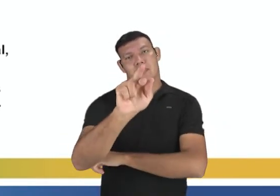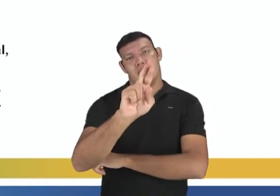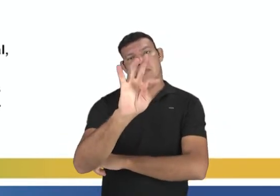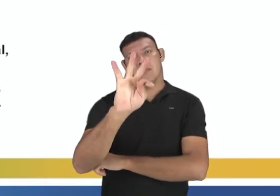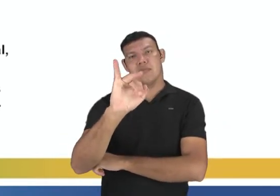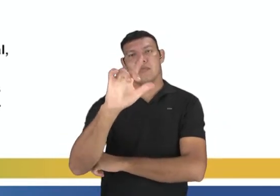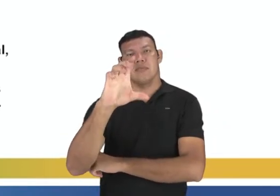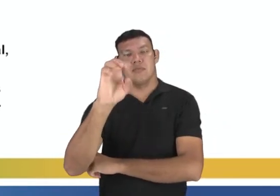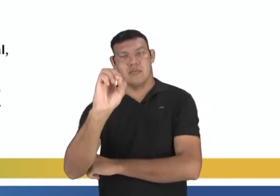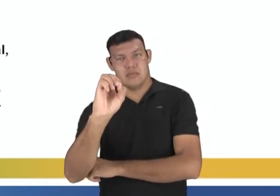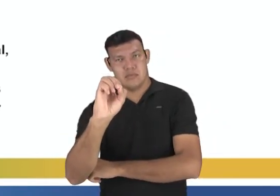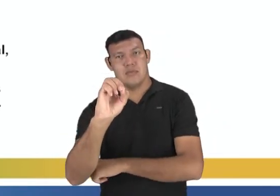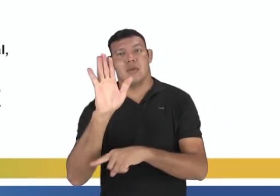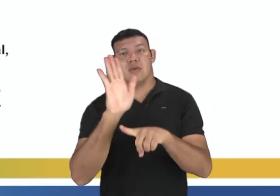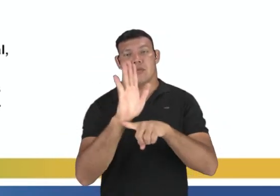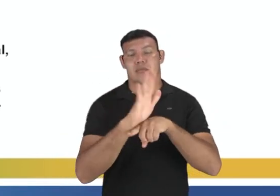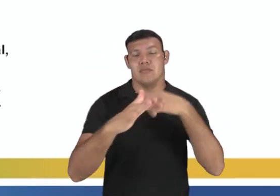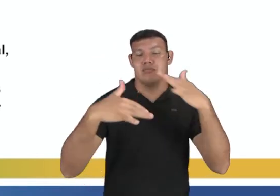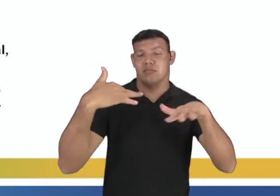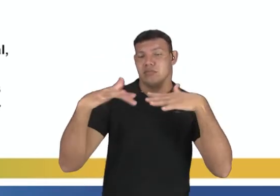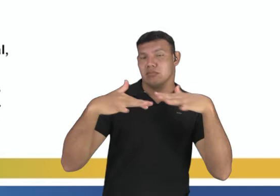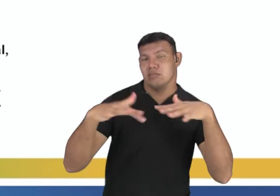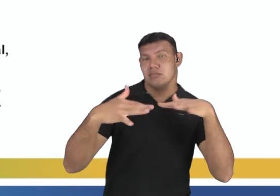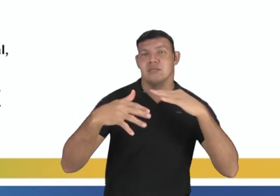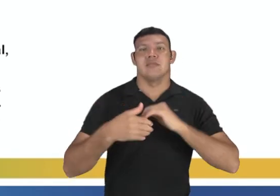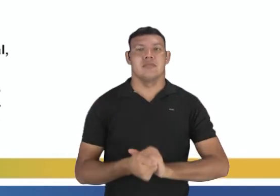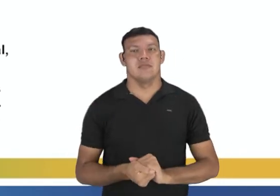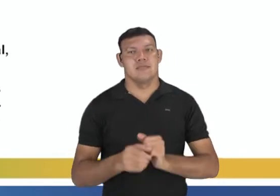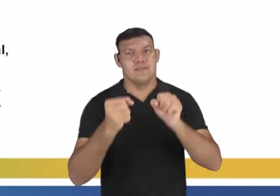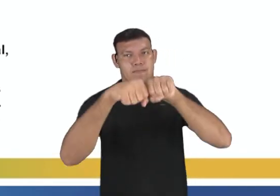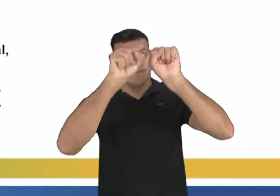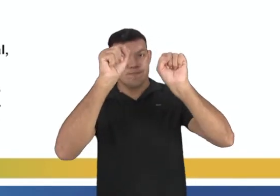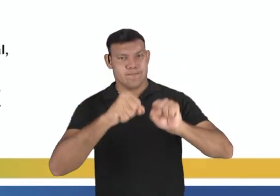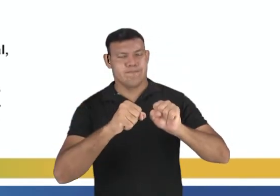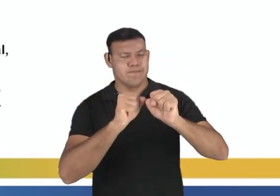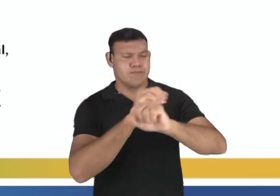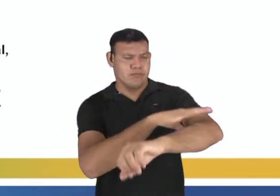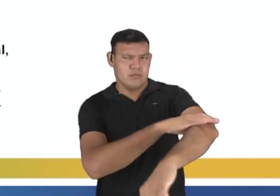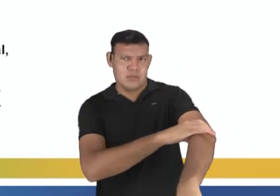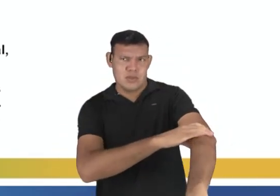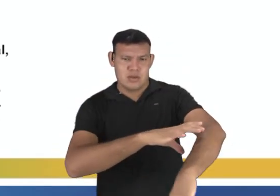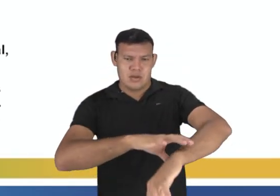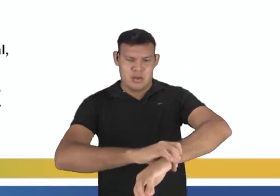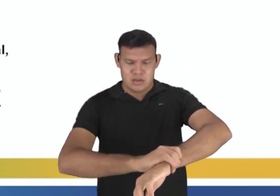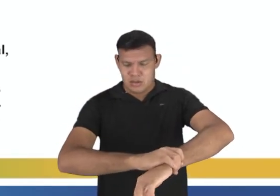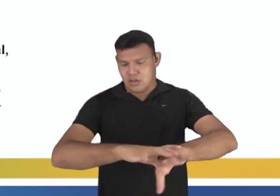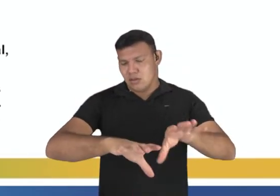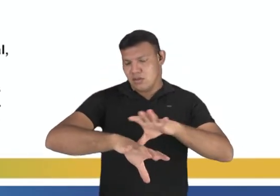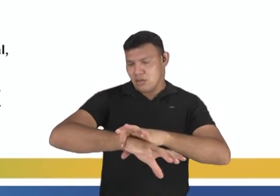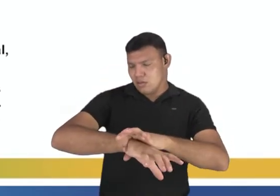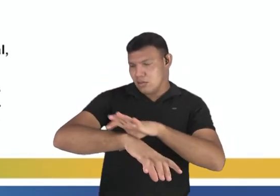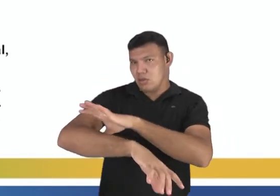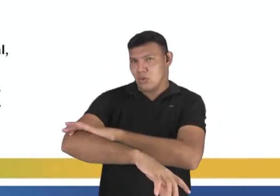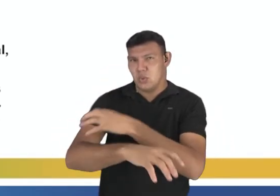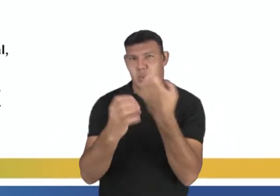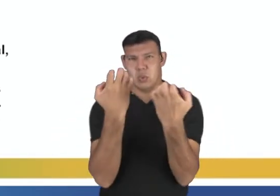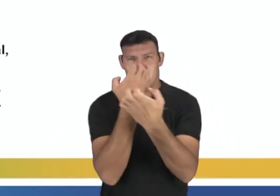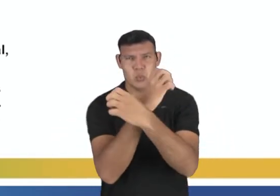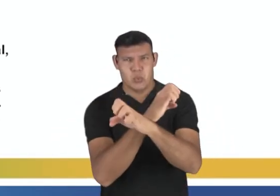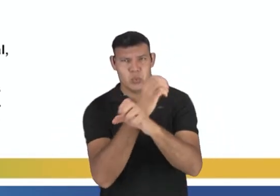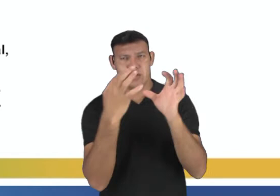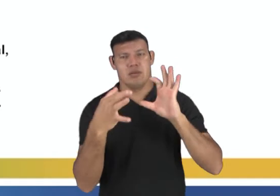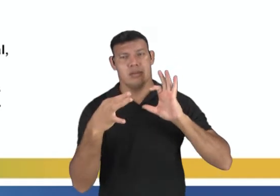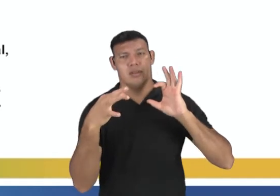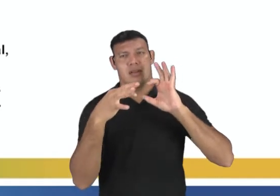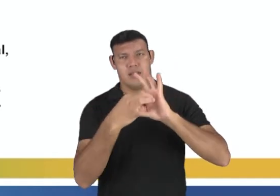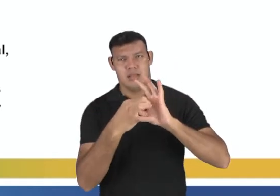diversos movimentos que nós realizamos. Esse sistema articular, ele conecta o osso humano aos